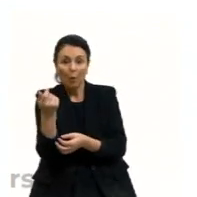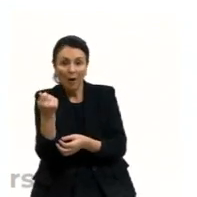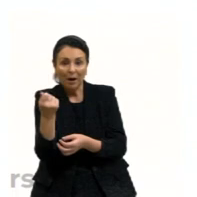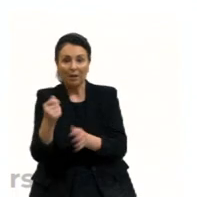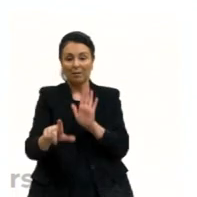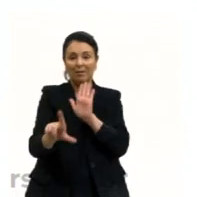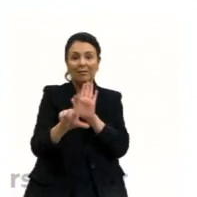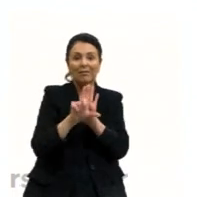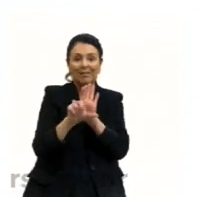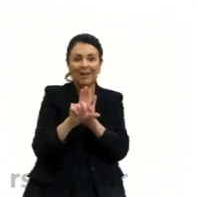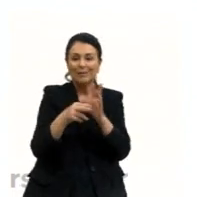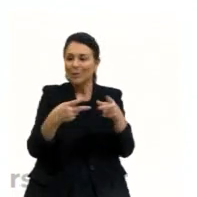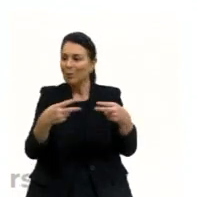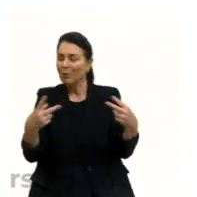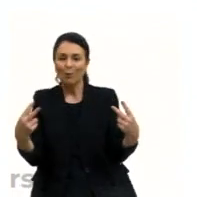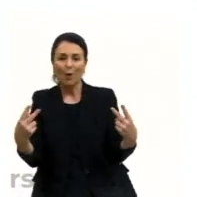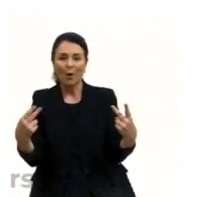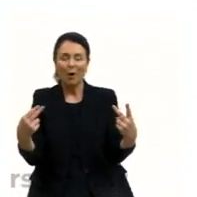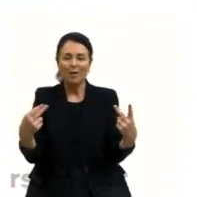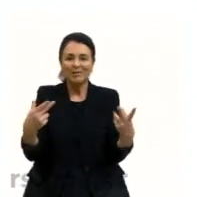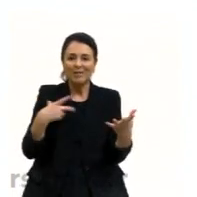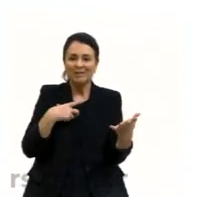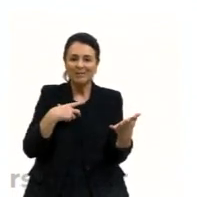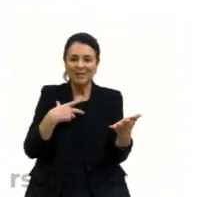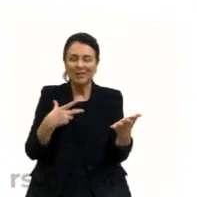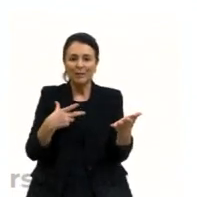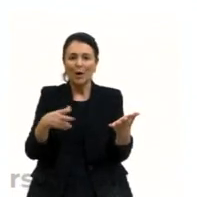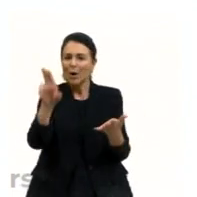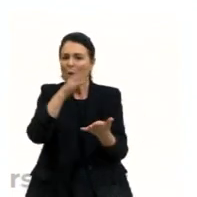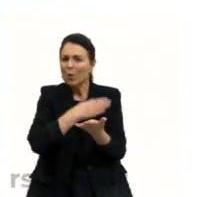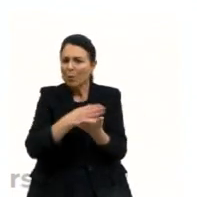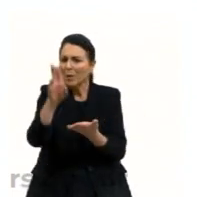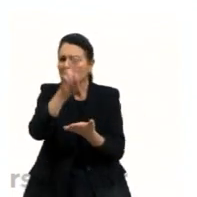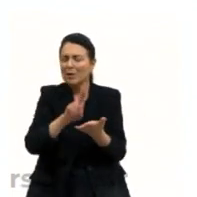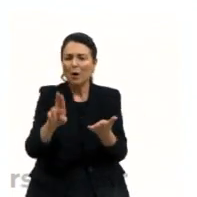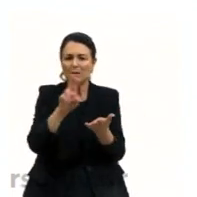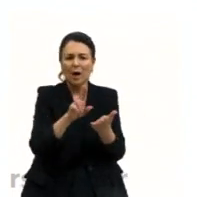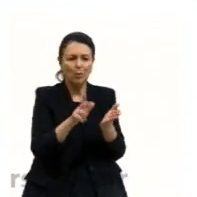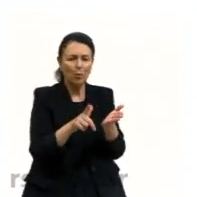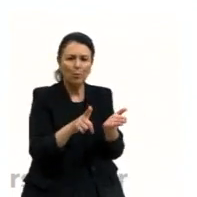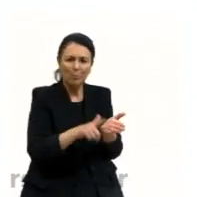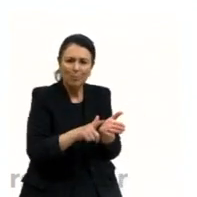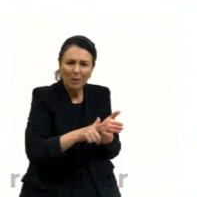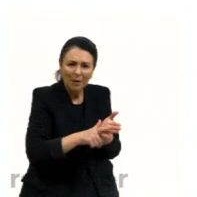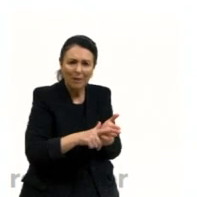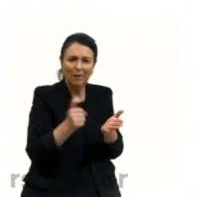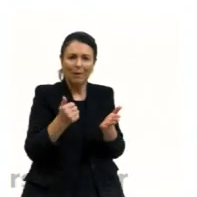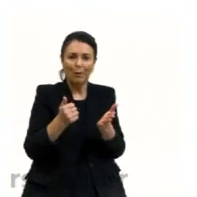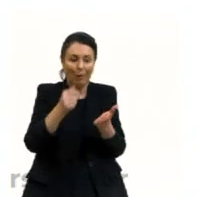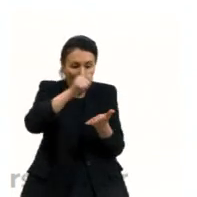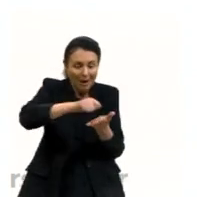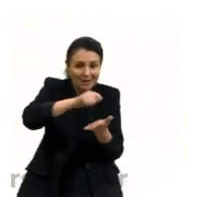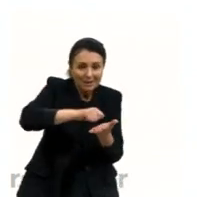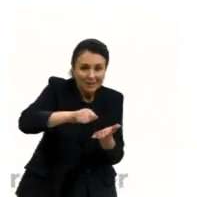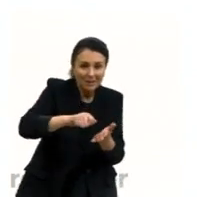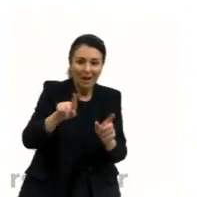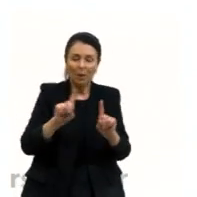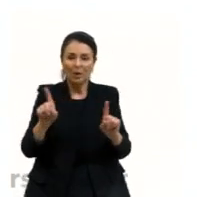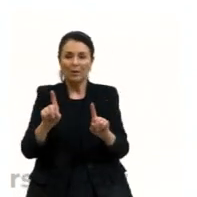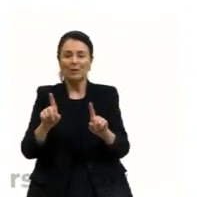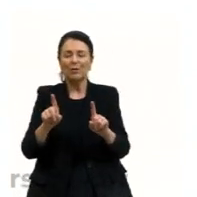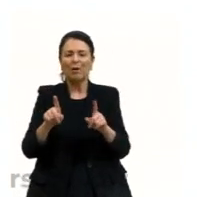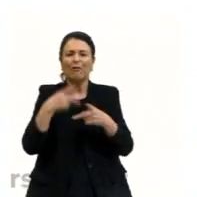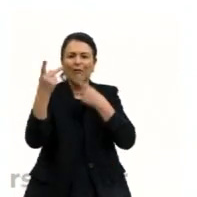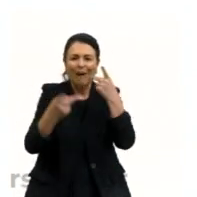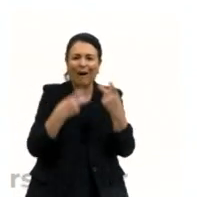Esses são fatores que começam a colocar no papel a própria escrita a Agora não é mais a